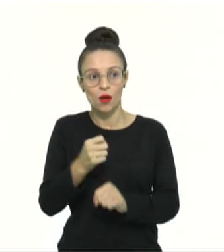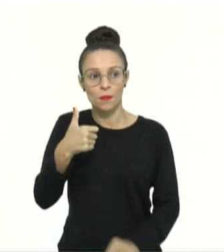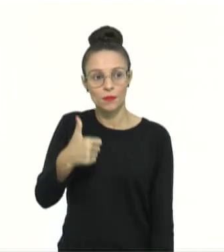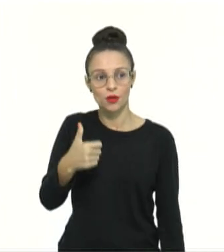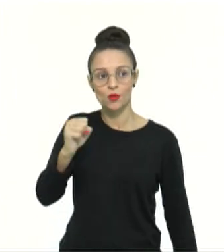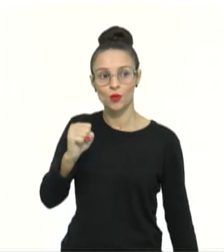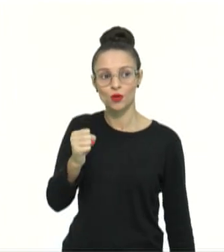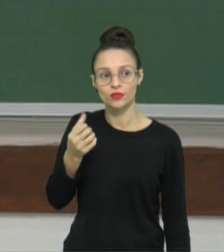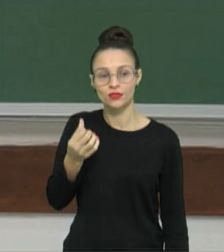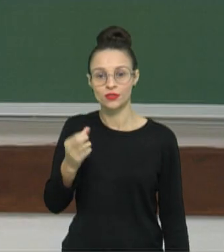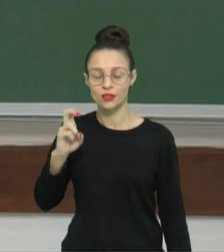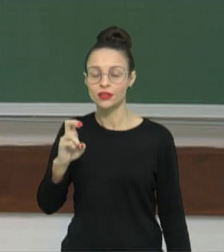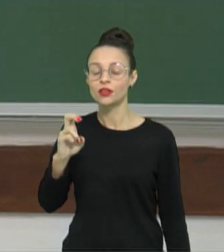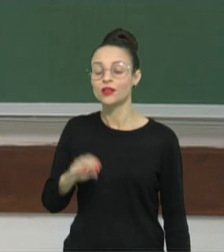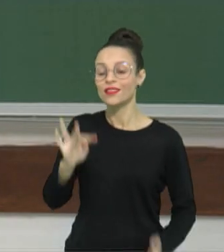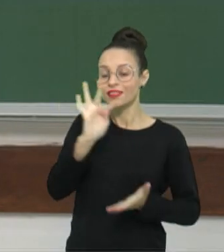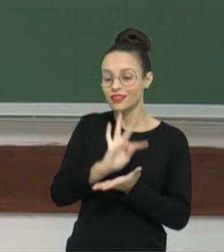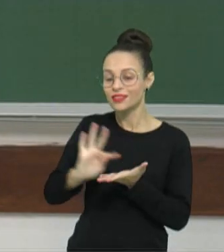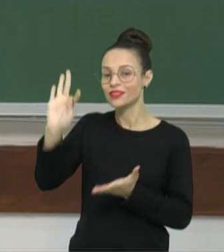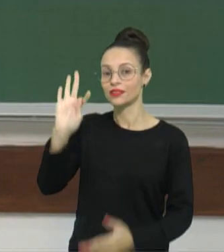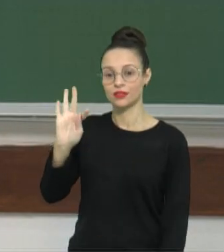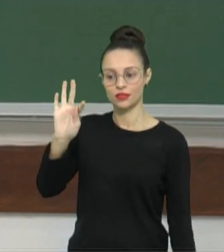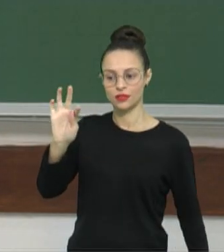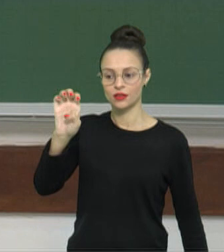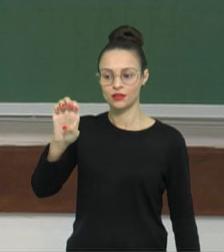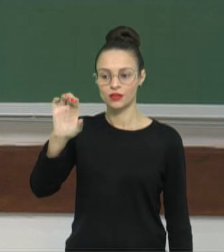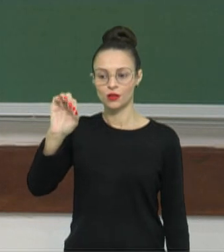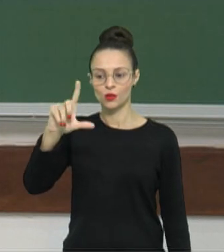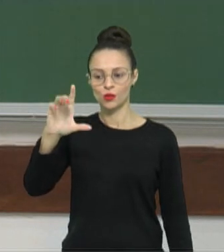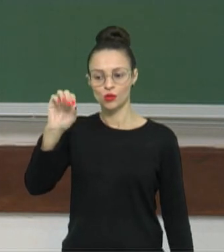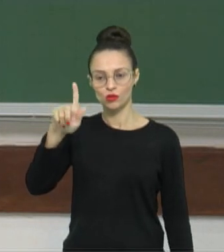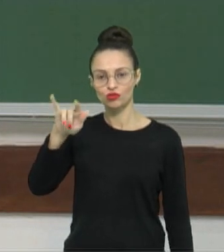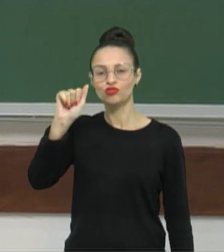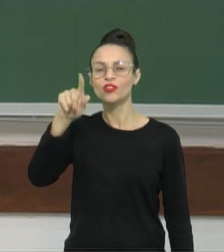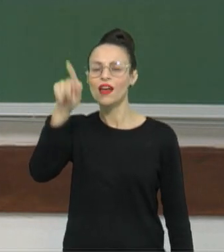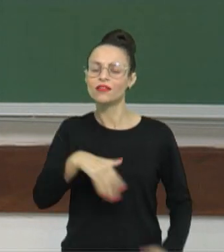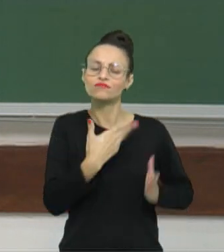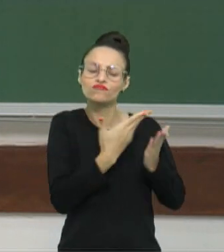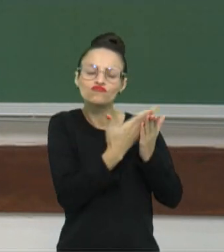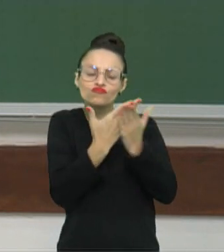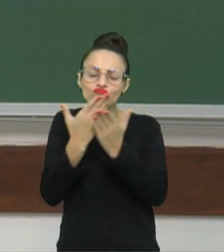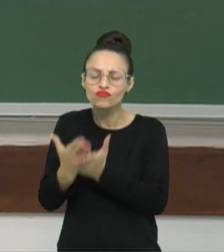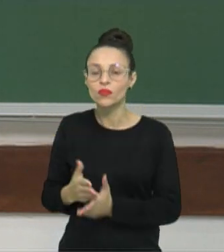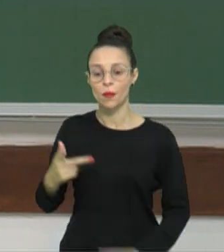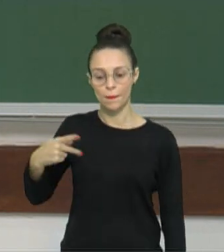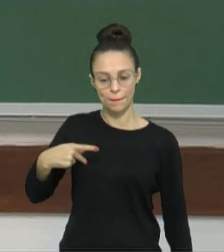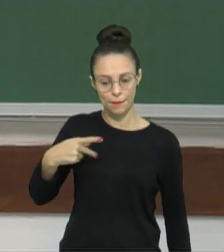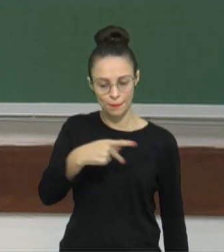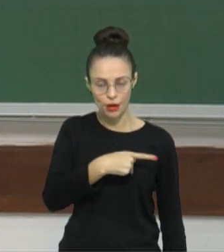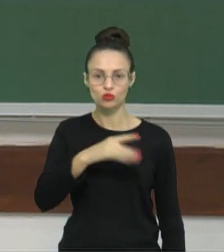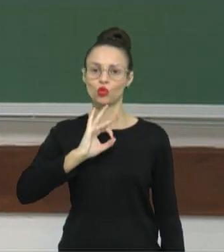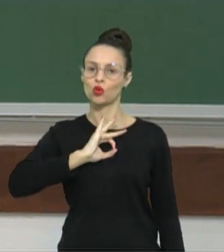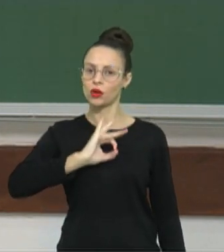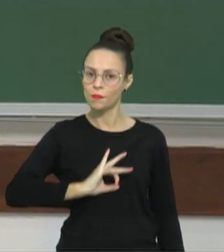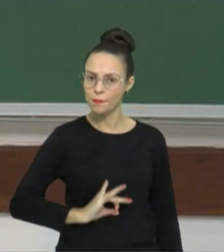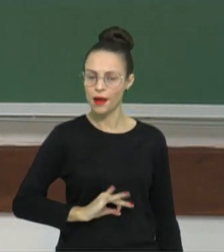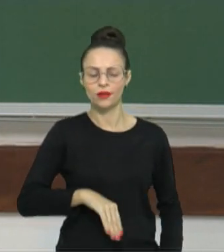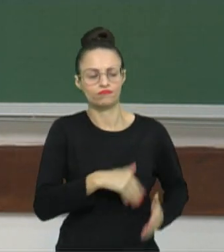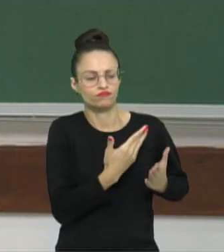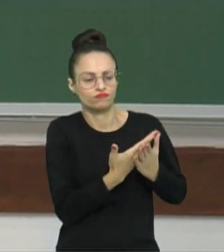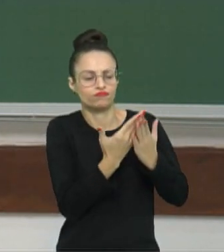1865. Teologia é o estudo que fazem os pastores, os padres, para se tornarem